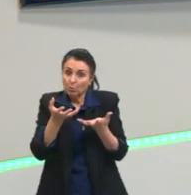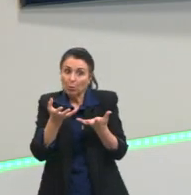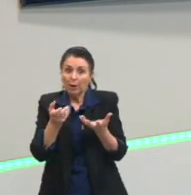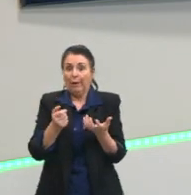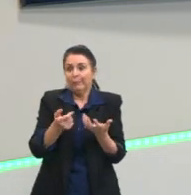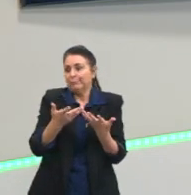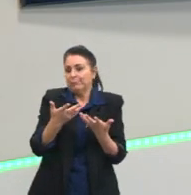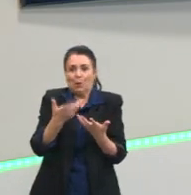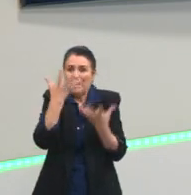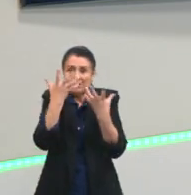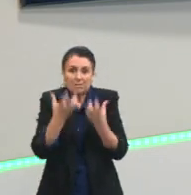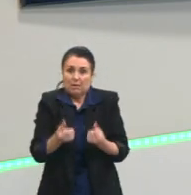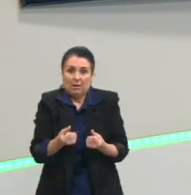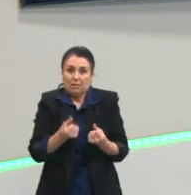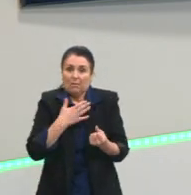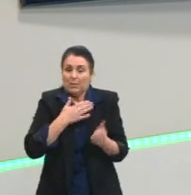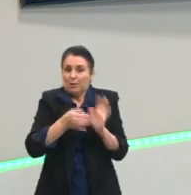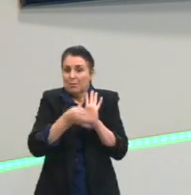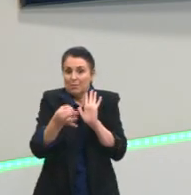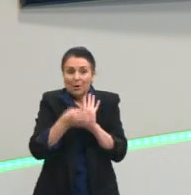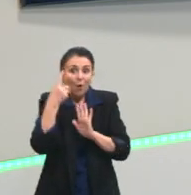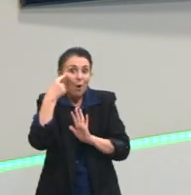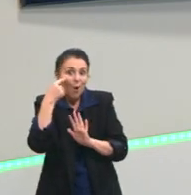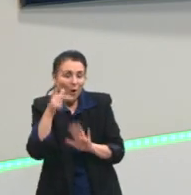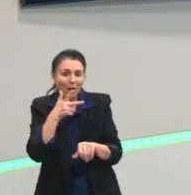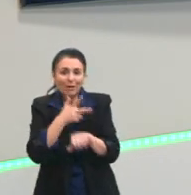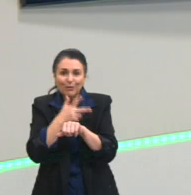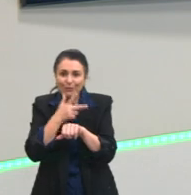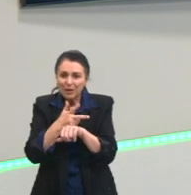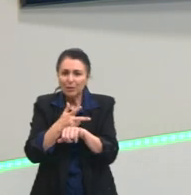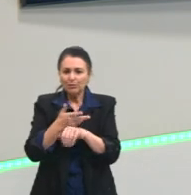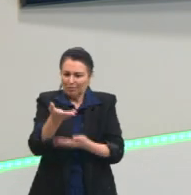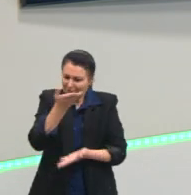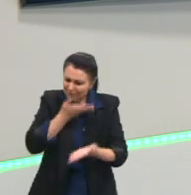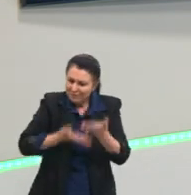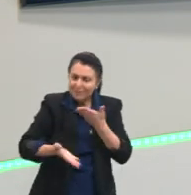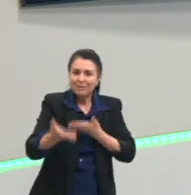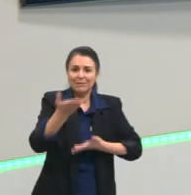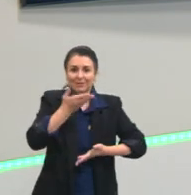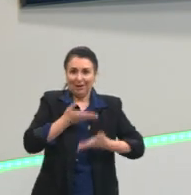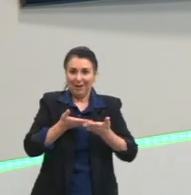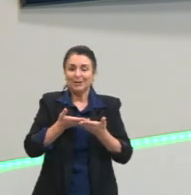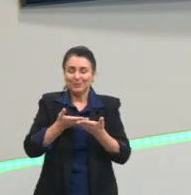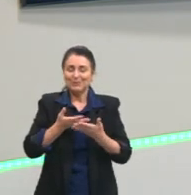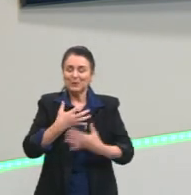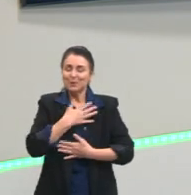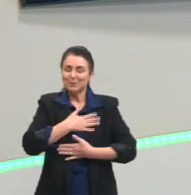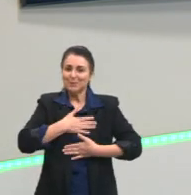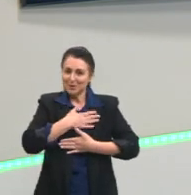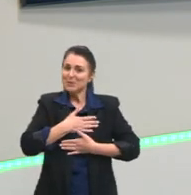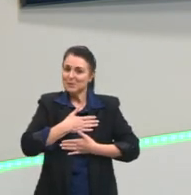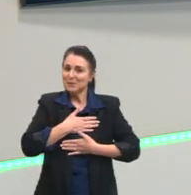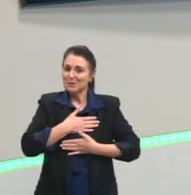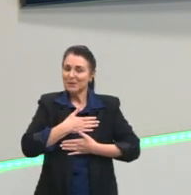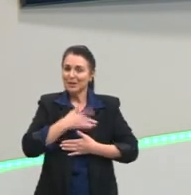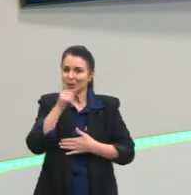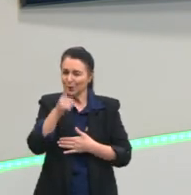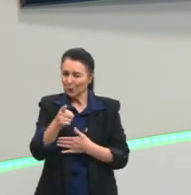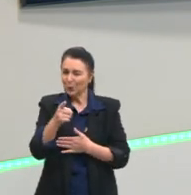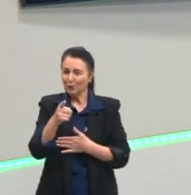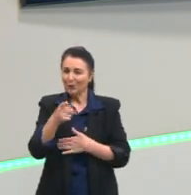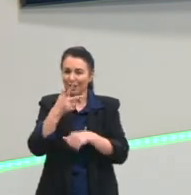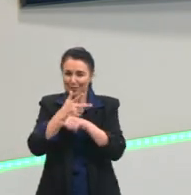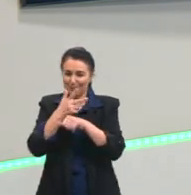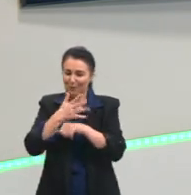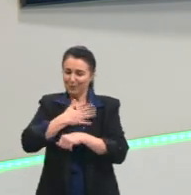acrescentar por favor quando você assistir o vídeo fique bem à vontade interaja conosco teremos o maior prazer em interagir contigo tá só assim